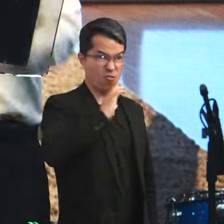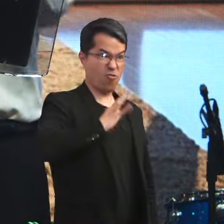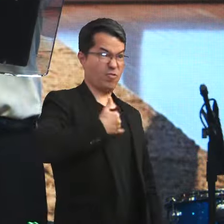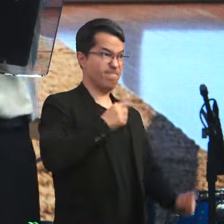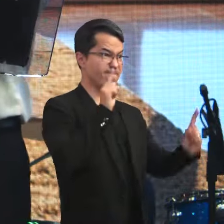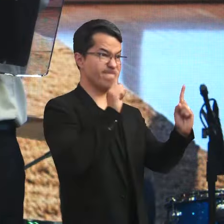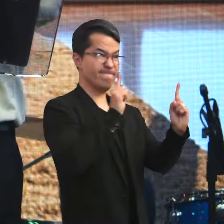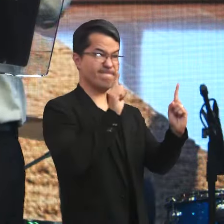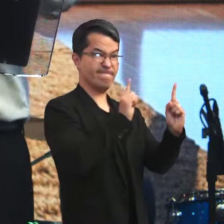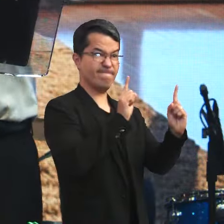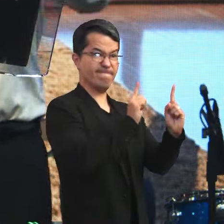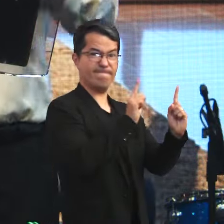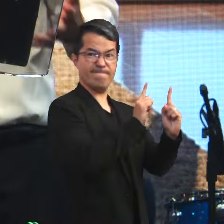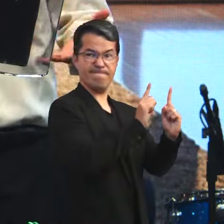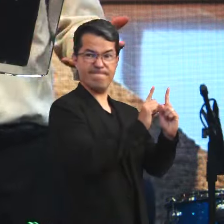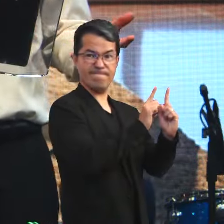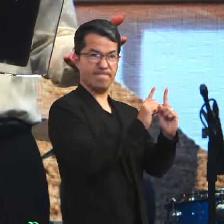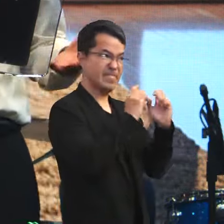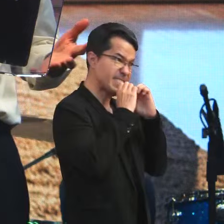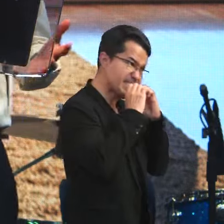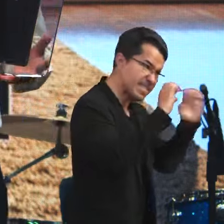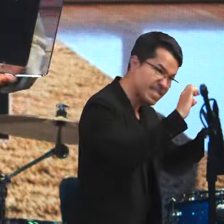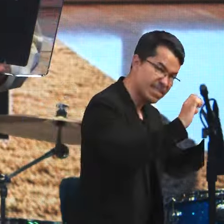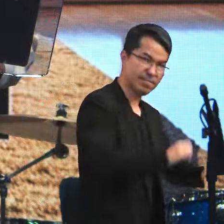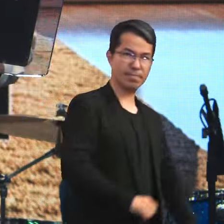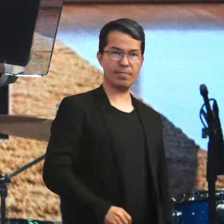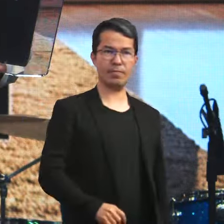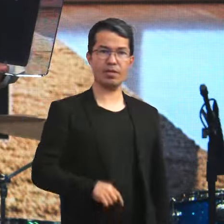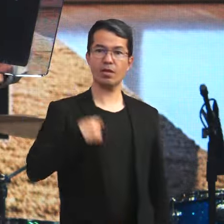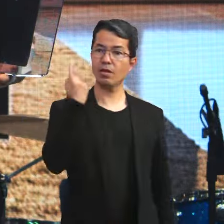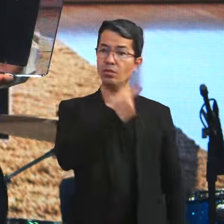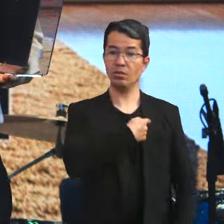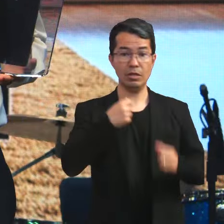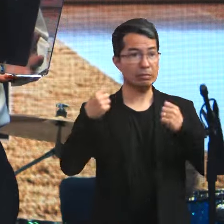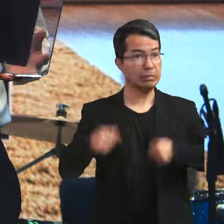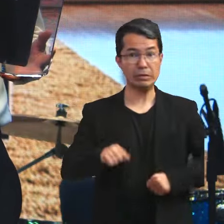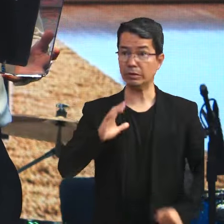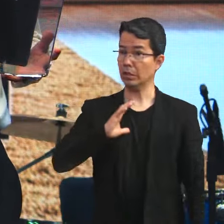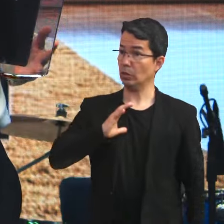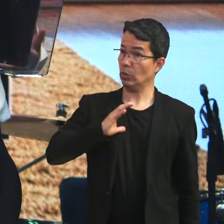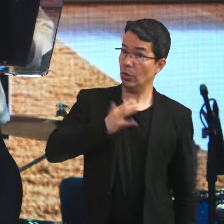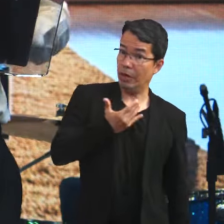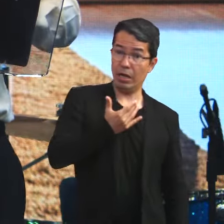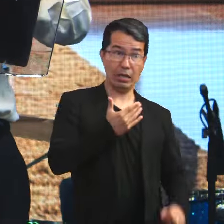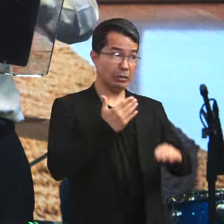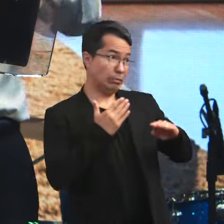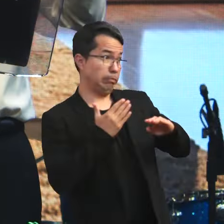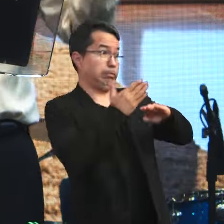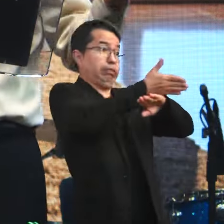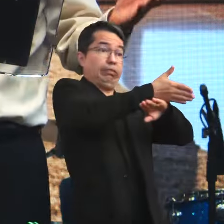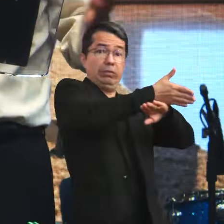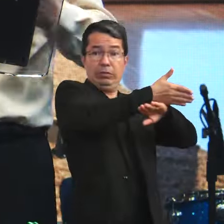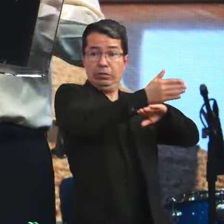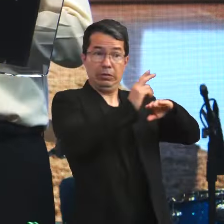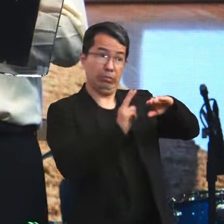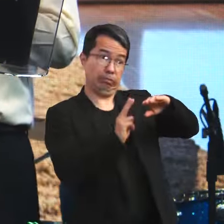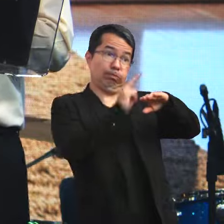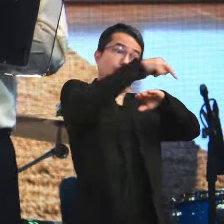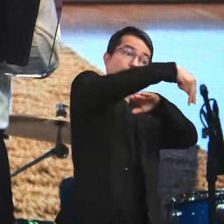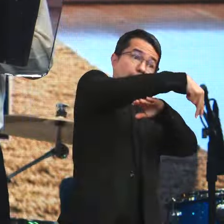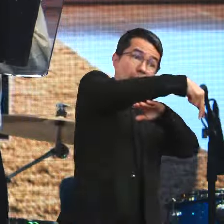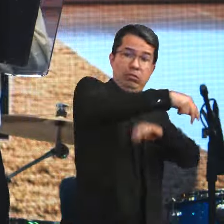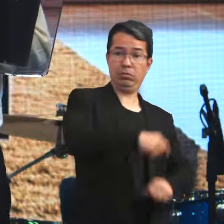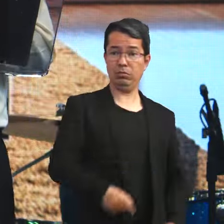diferen nadie ha pereo suona de confor ning conado al importante